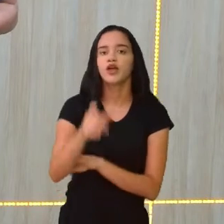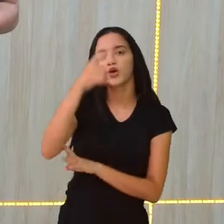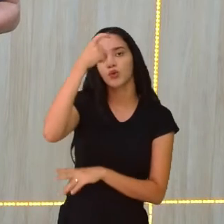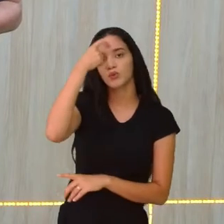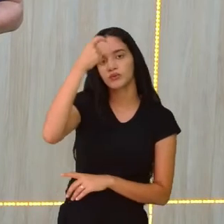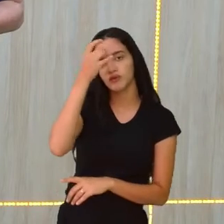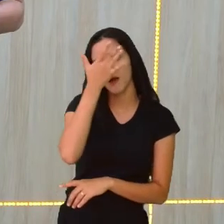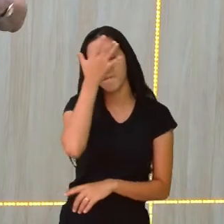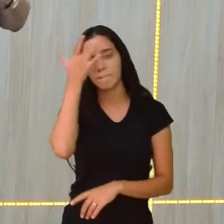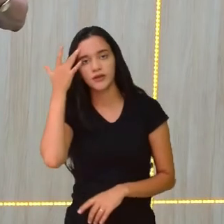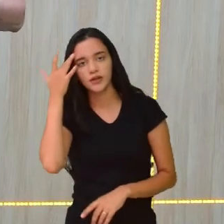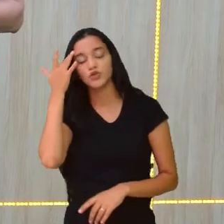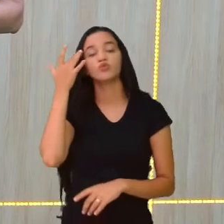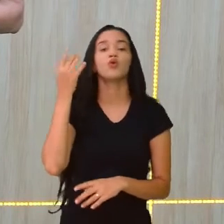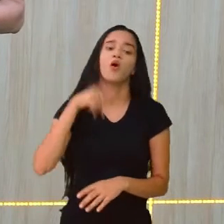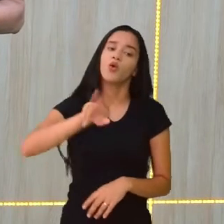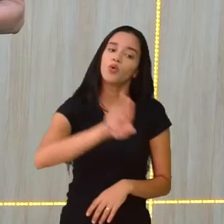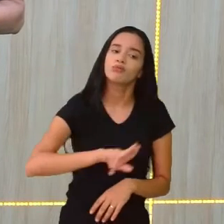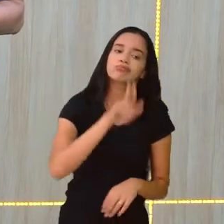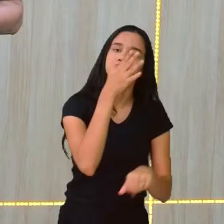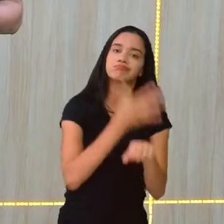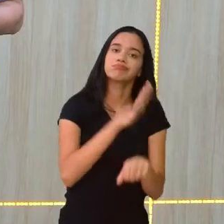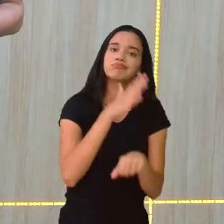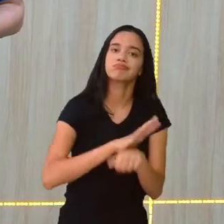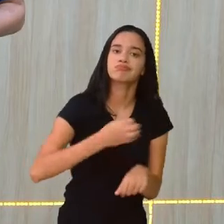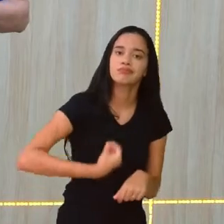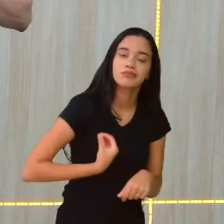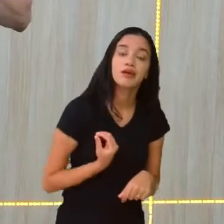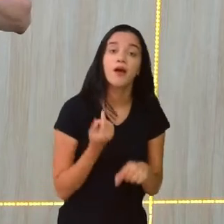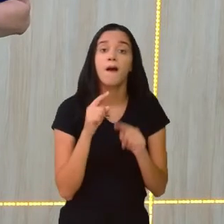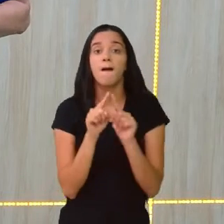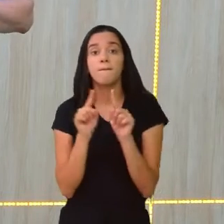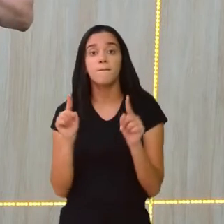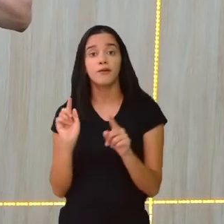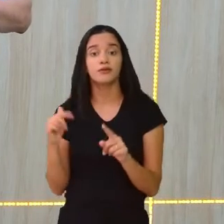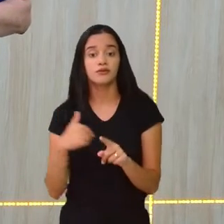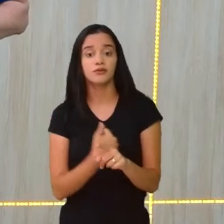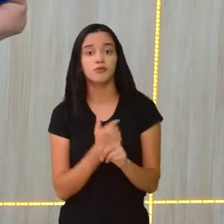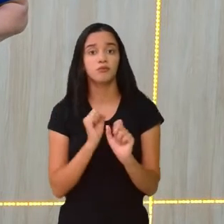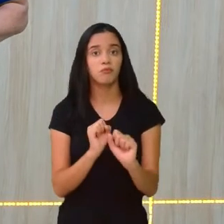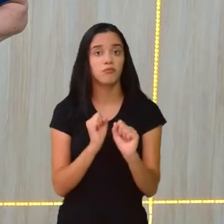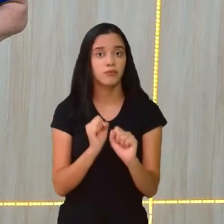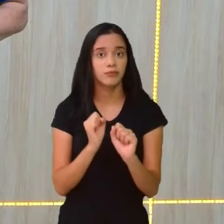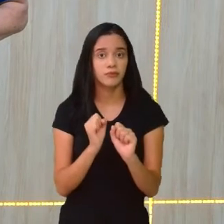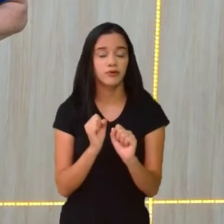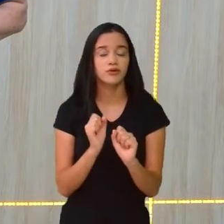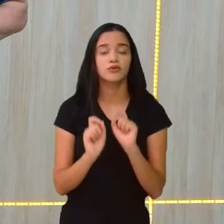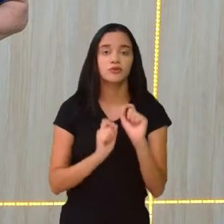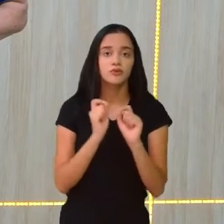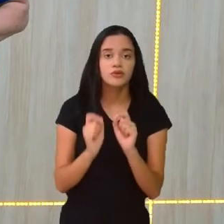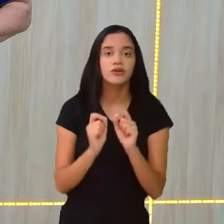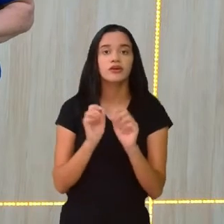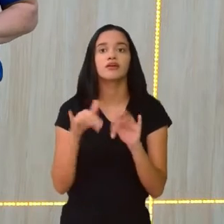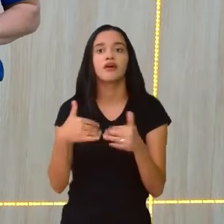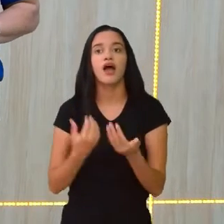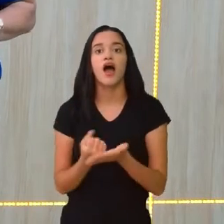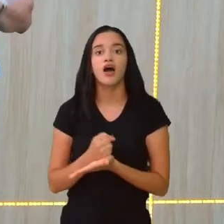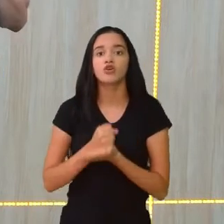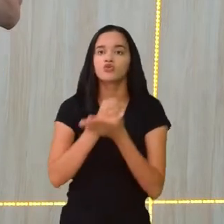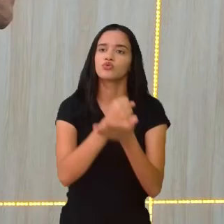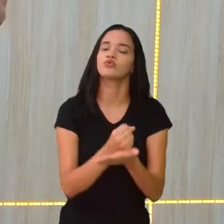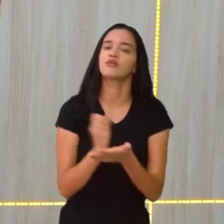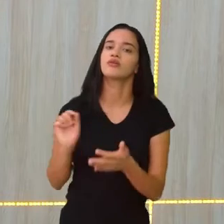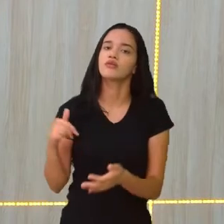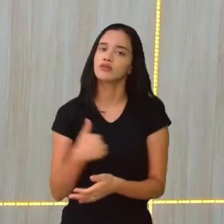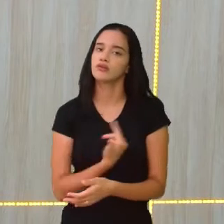conscientizando as pessoas, né? Usufruindo desse local, mas de uma forma que a gente possa dar a nossa parcela de contribuição. Mas